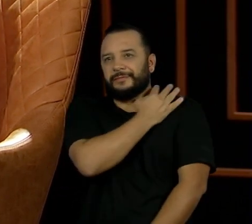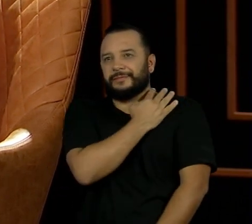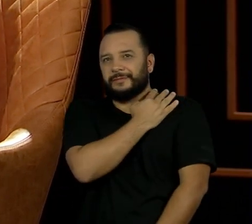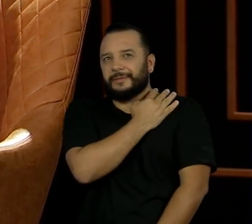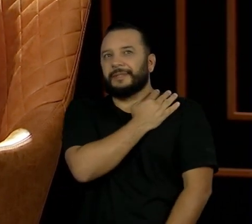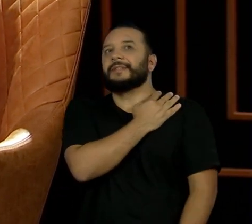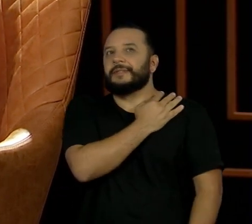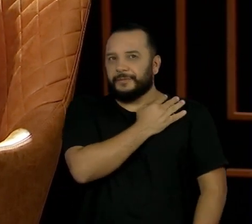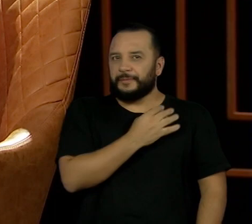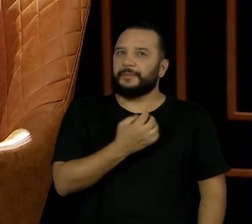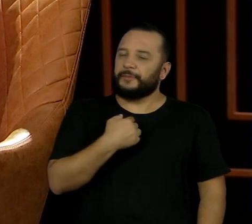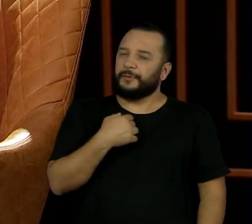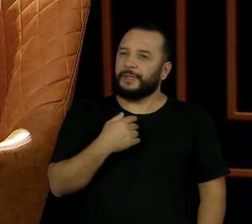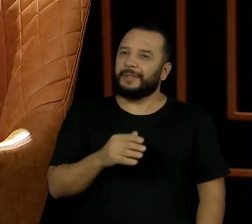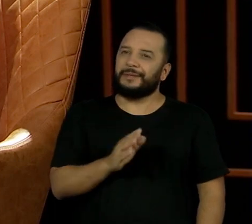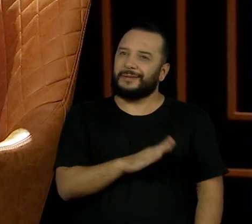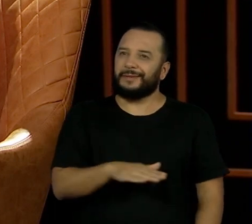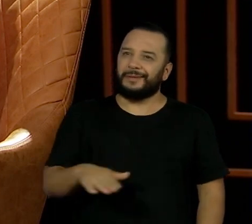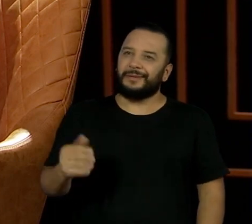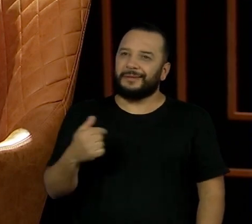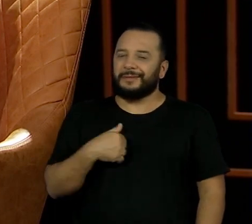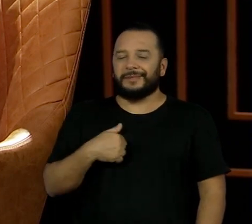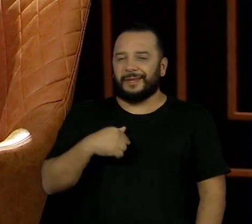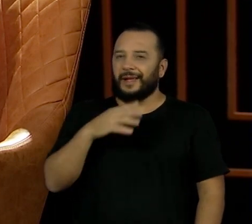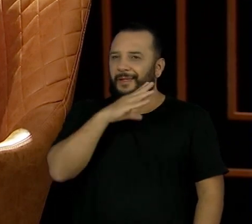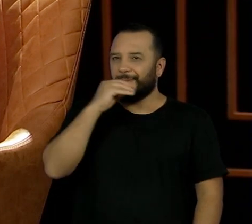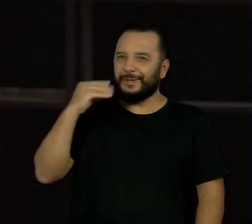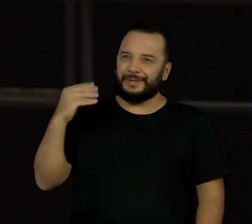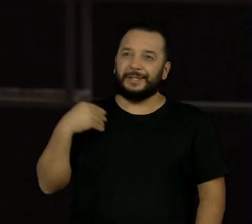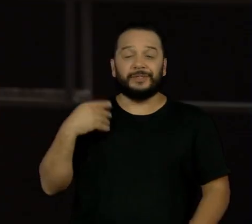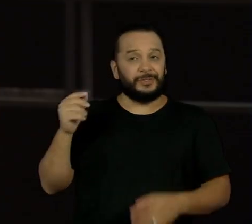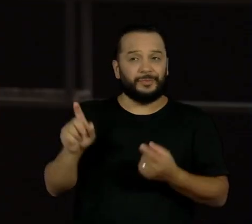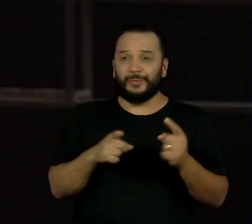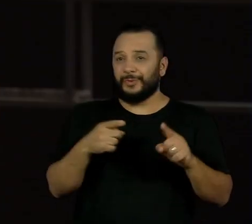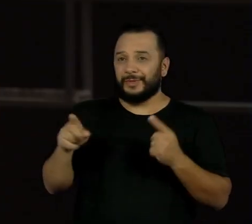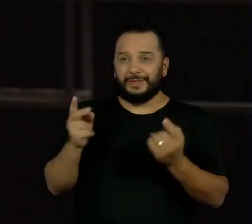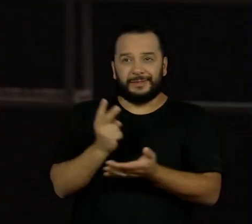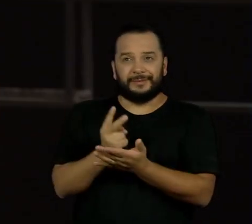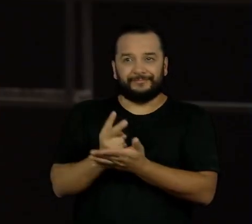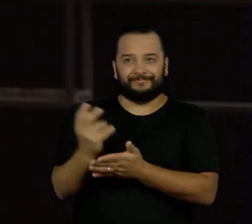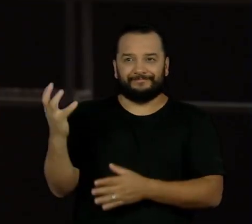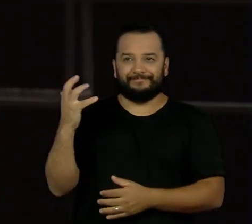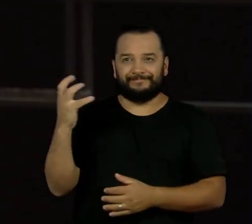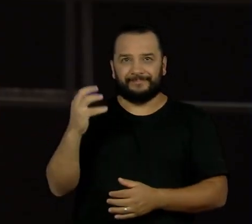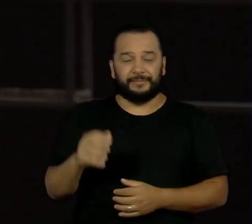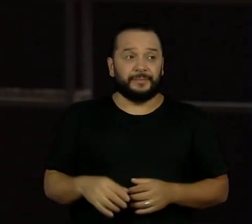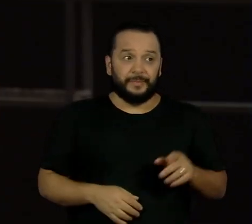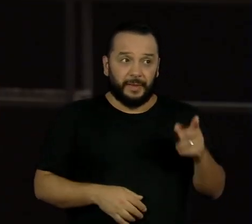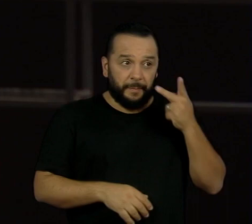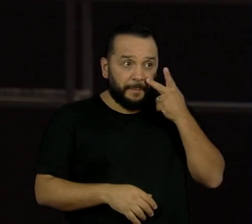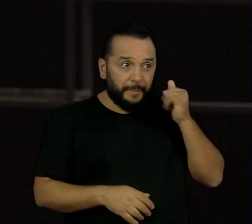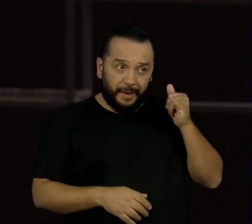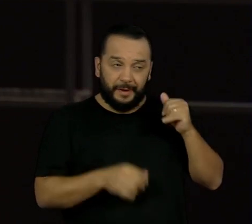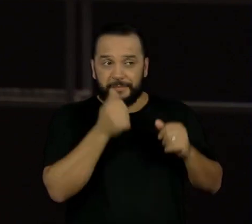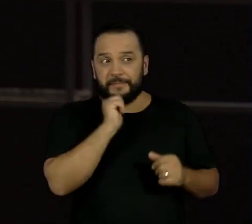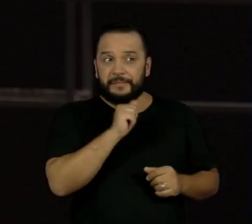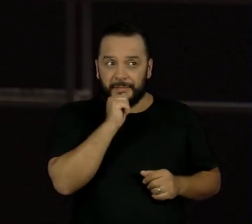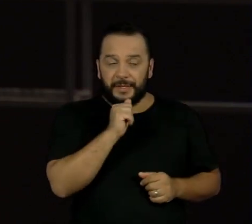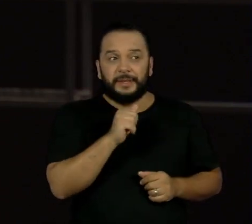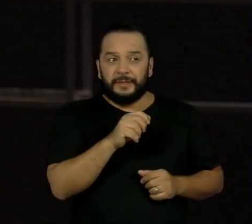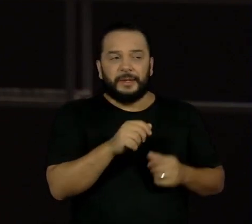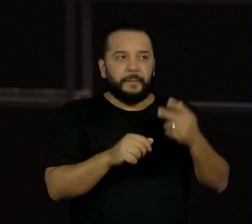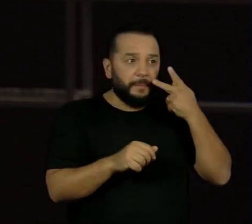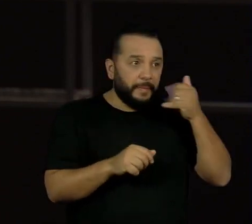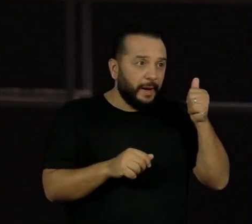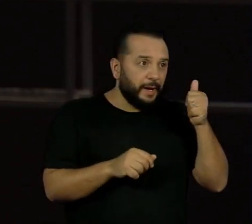uma infância realmente, assim... E uma adolescência, né, bem musical. Agora, você citou teu pai e tua mãe, né? Teu pai não era músico,